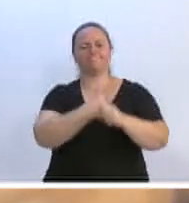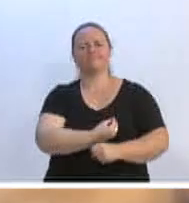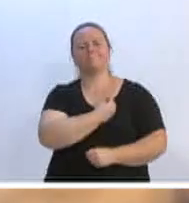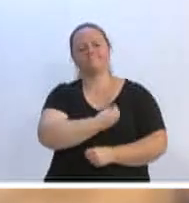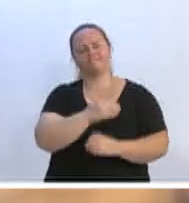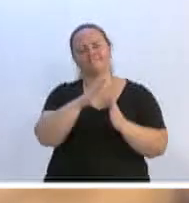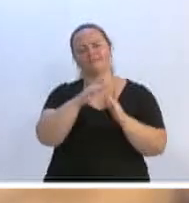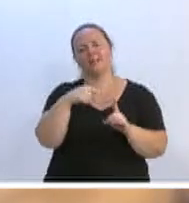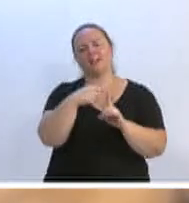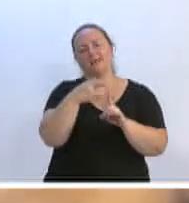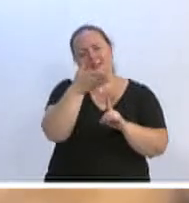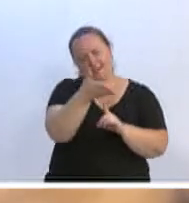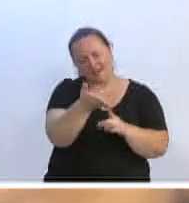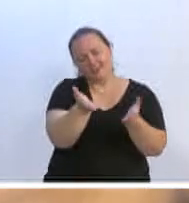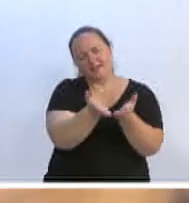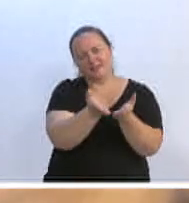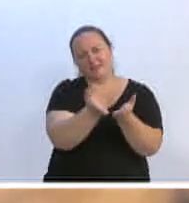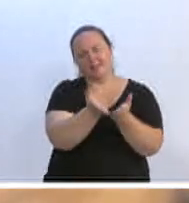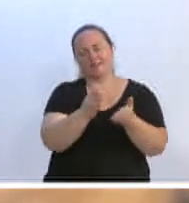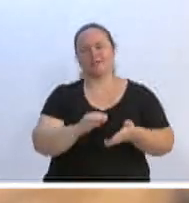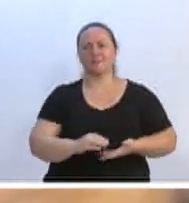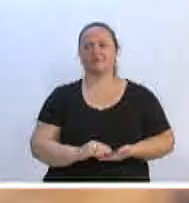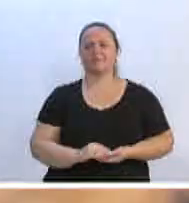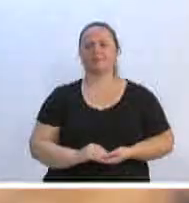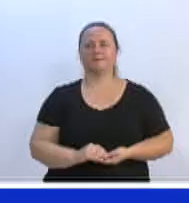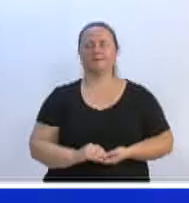Cristã Maranata.